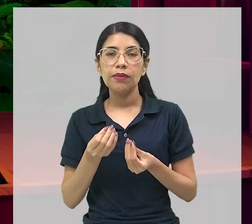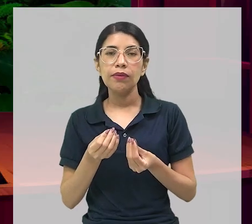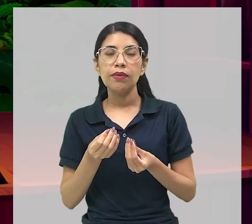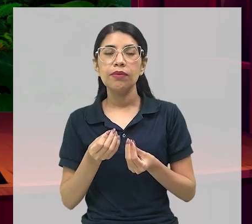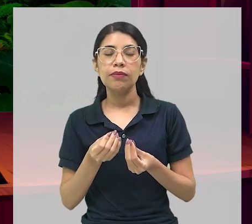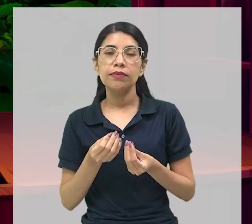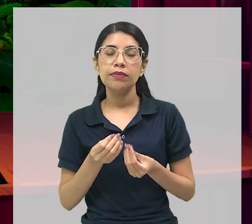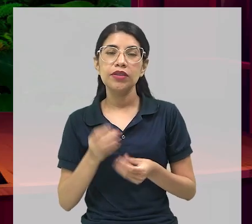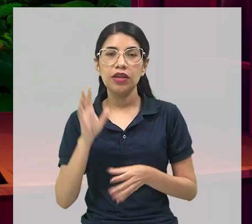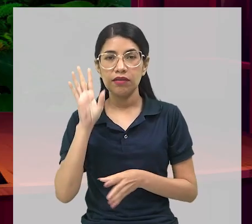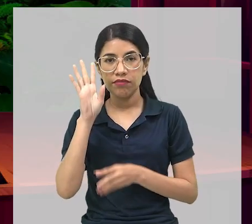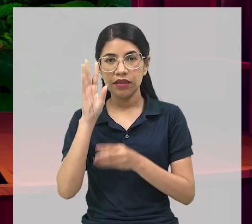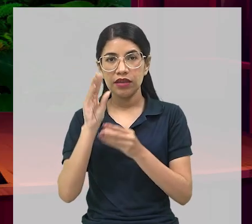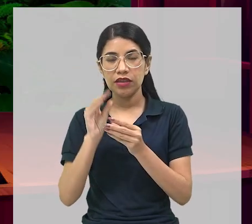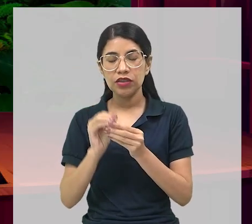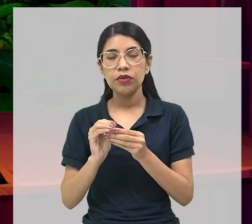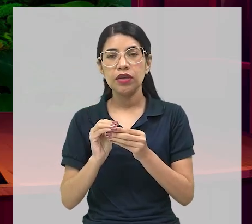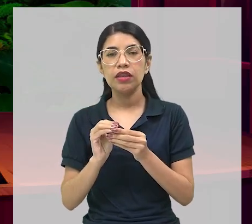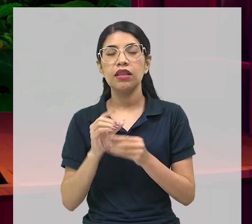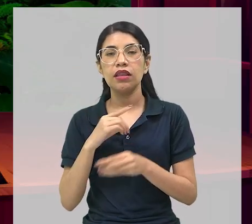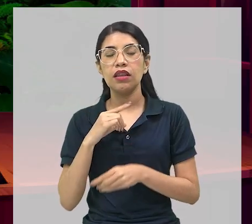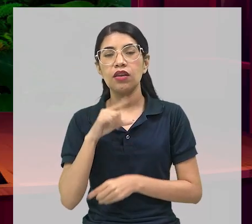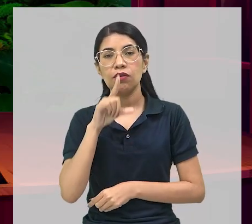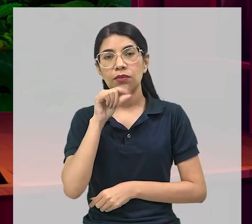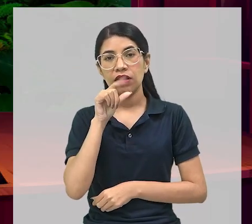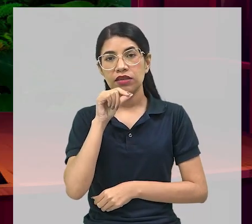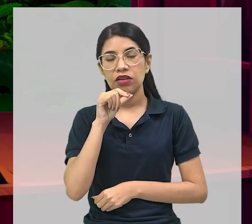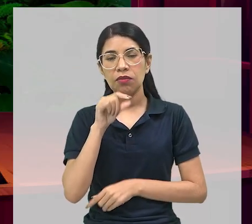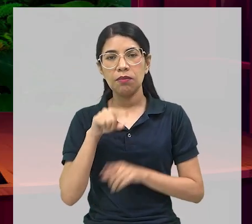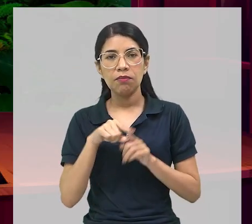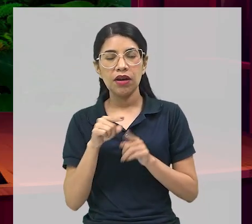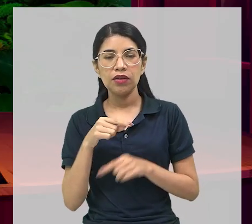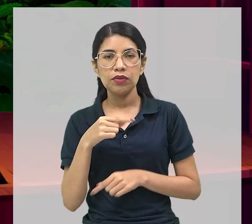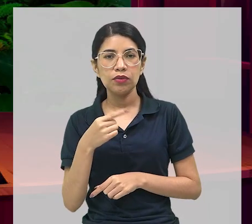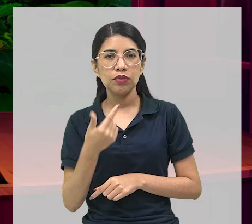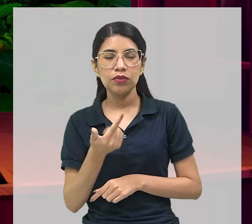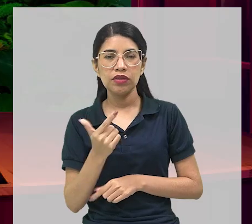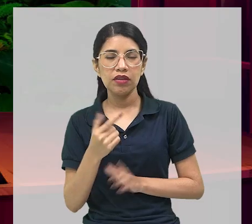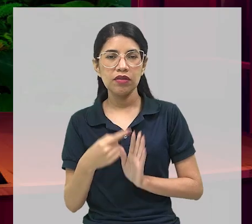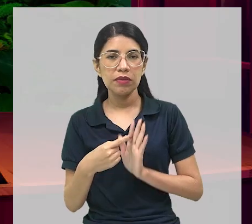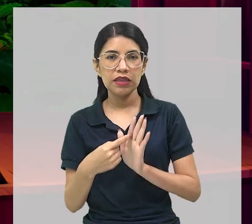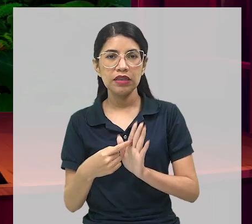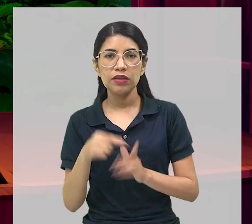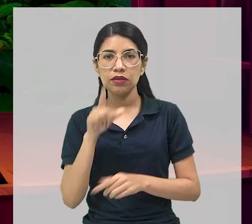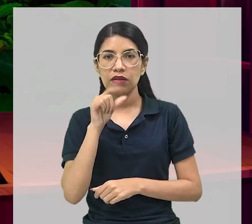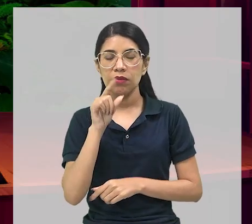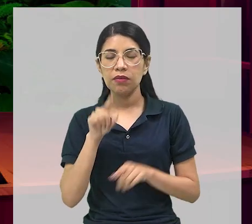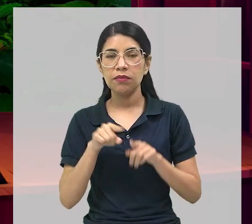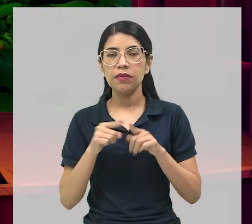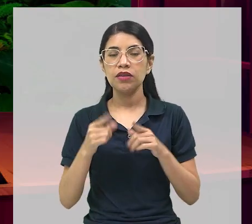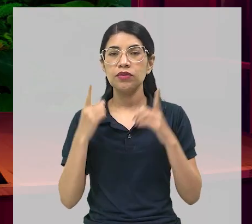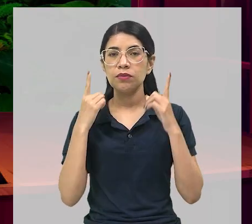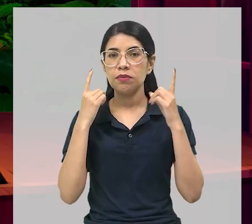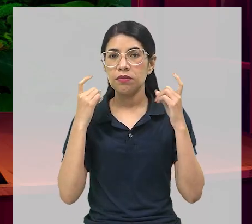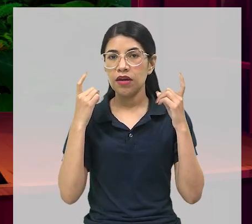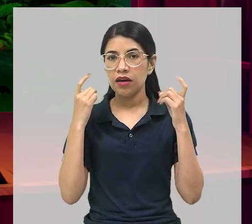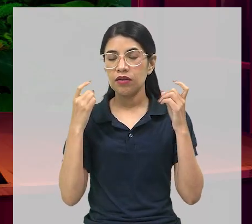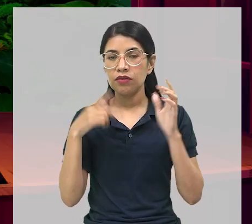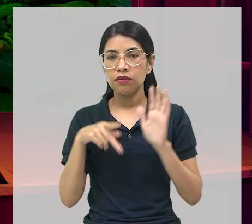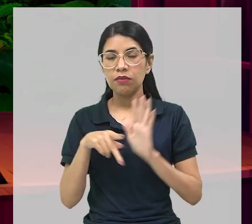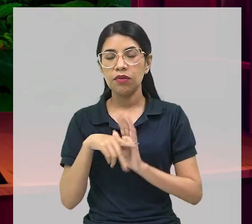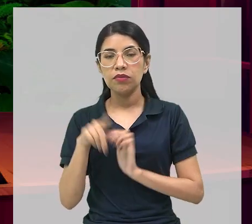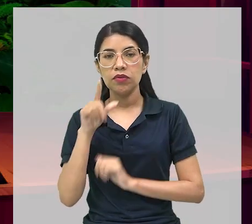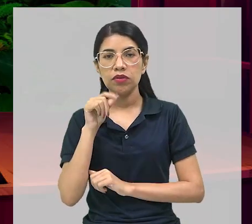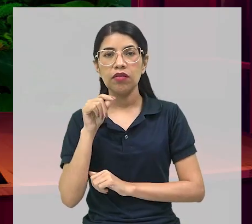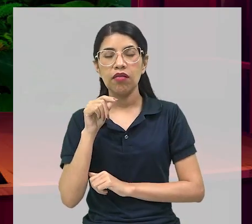levou para o passarinho. Ele em nenhum momento apareceu aqui, certo? Só que ó, o som dele nos